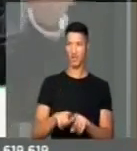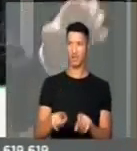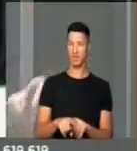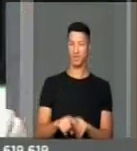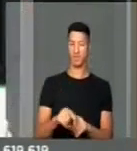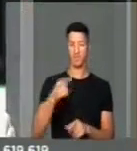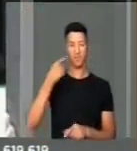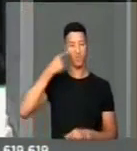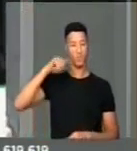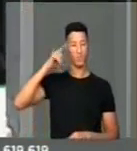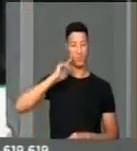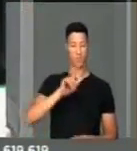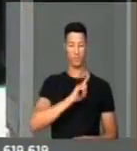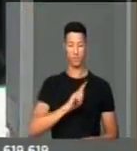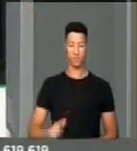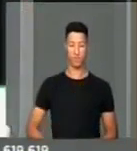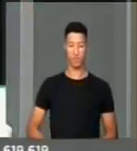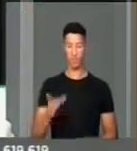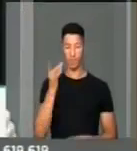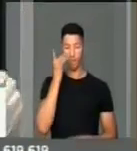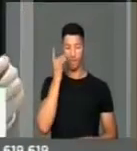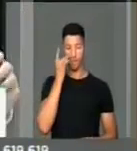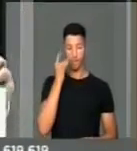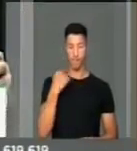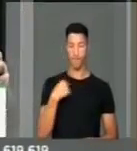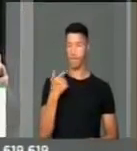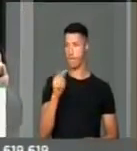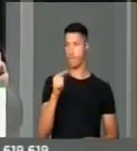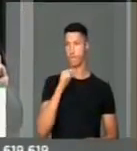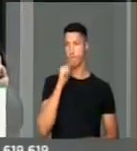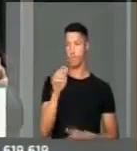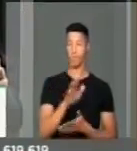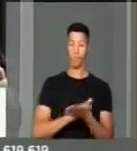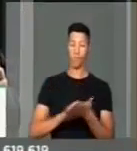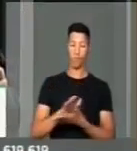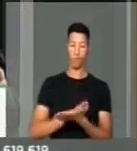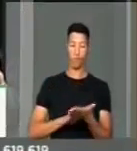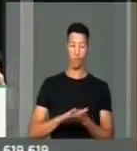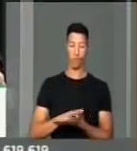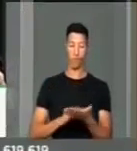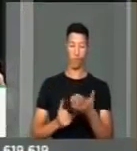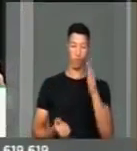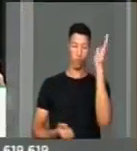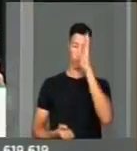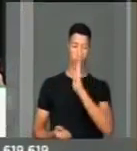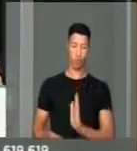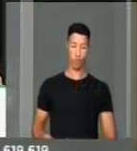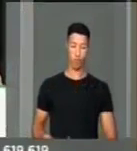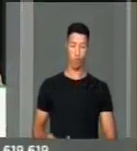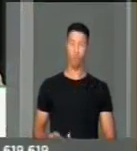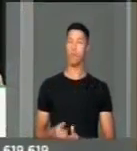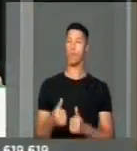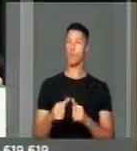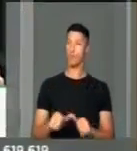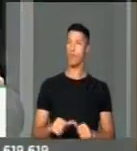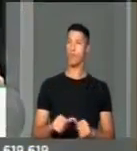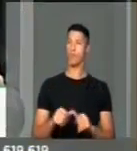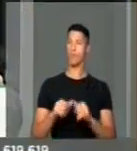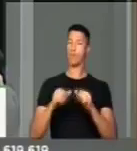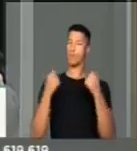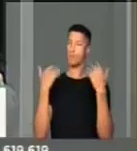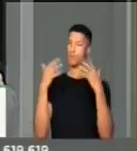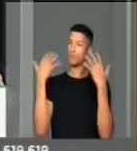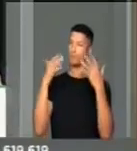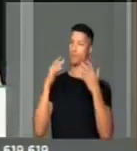e fraudulento do governo Dilma Rousseff. Eu não tenho dúvida nenhuma, o Brasil está em ótimas